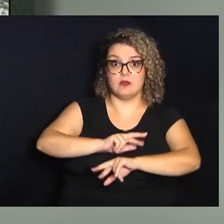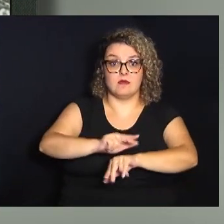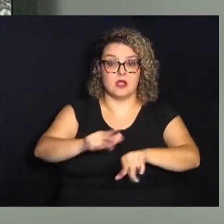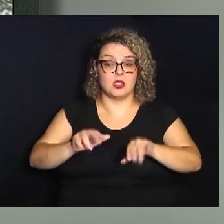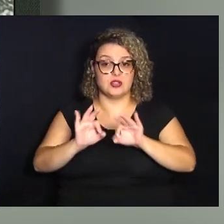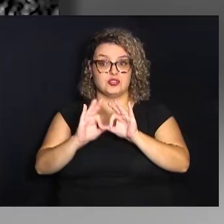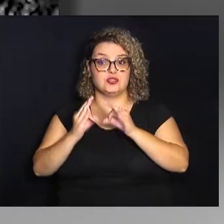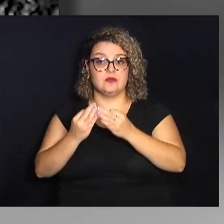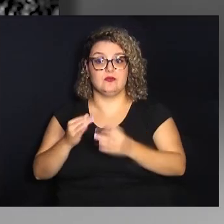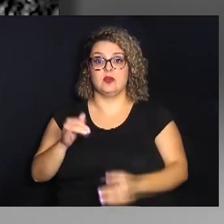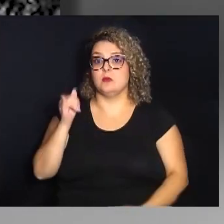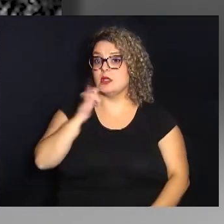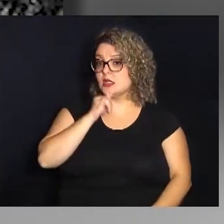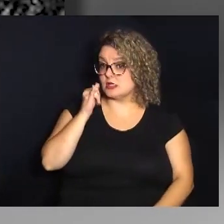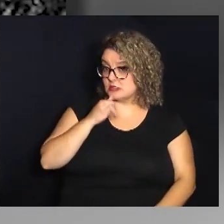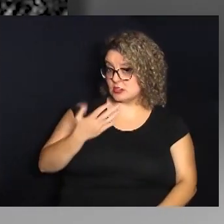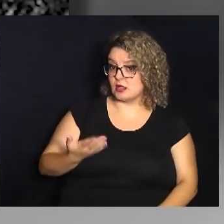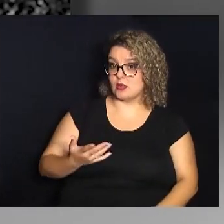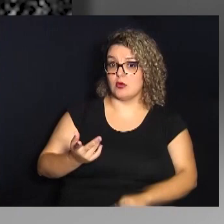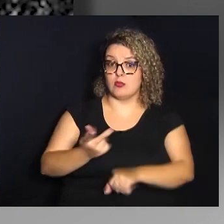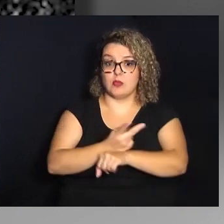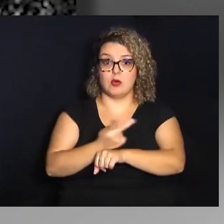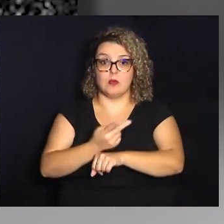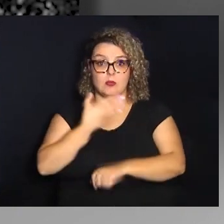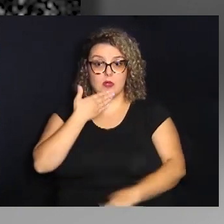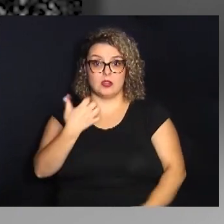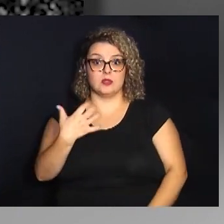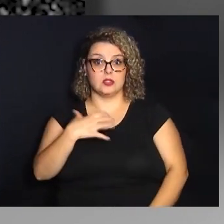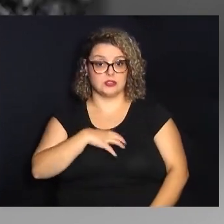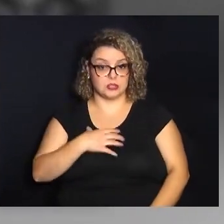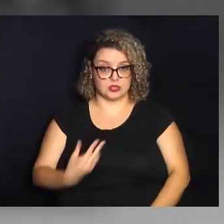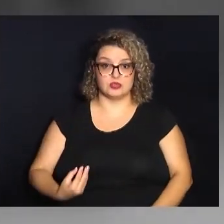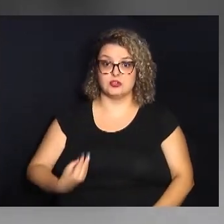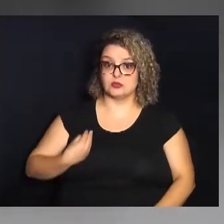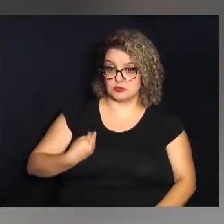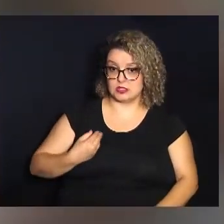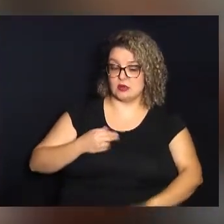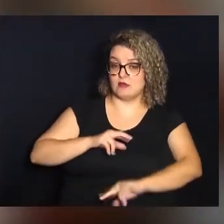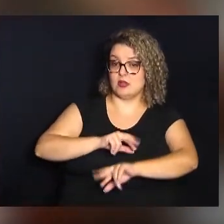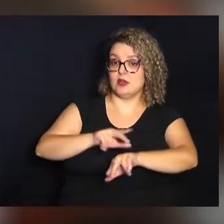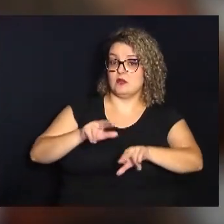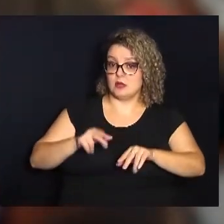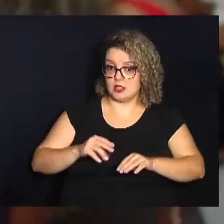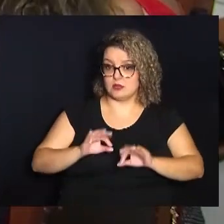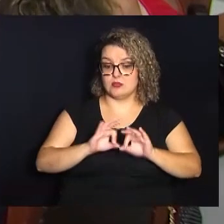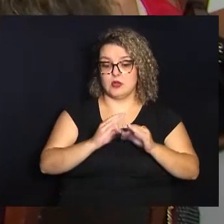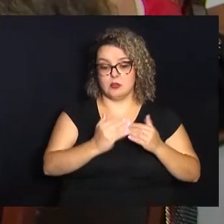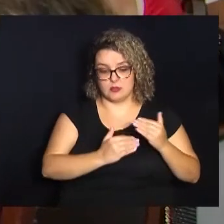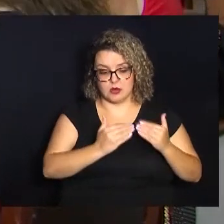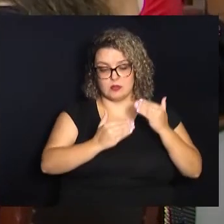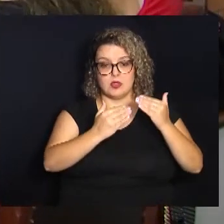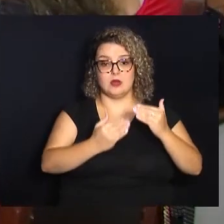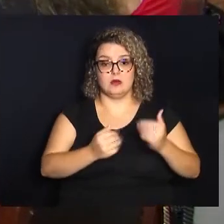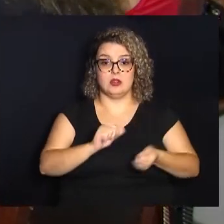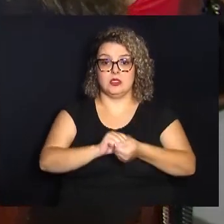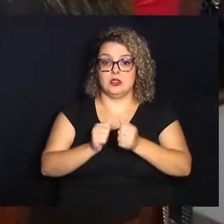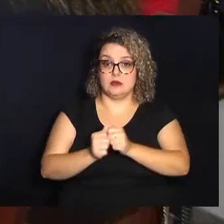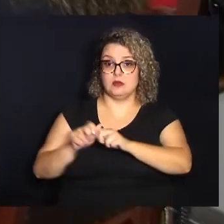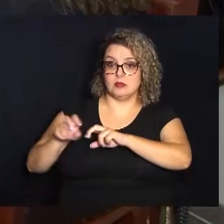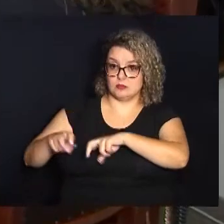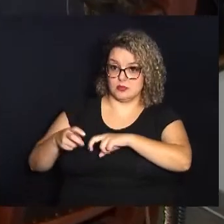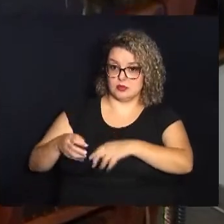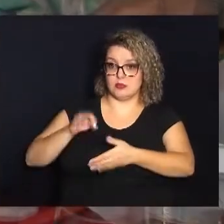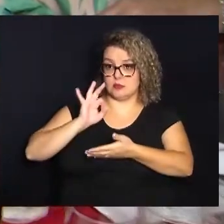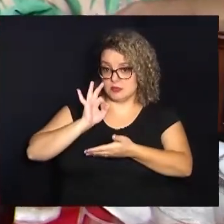condições. Muitas delas reconstruíram a vida nas lavouras de café. Na nova terra, os filhos se casaram, vieram